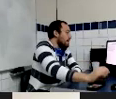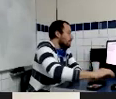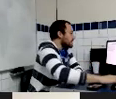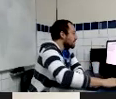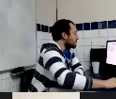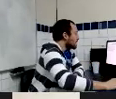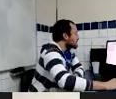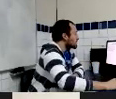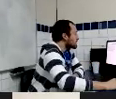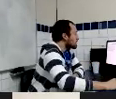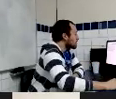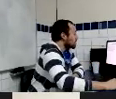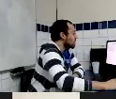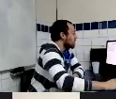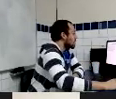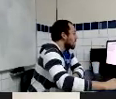A primeira coisa que acontece